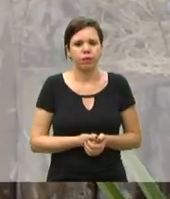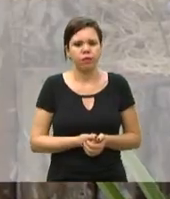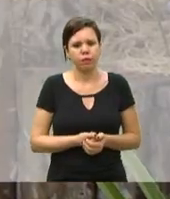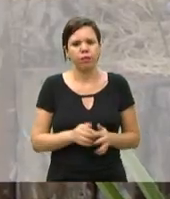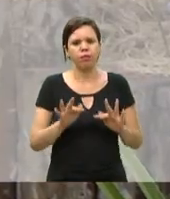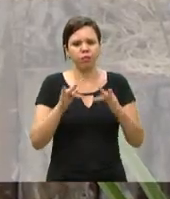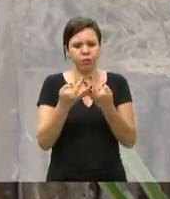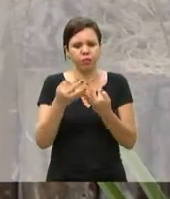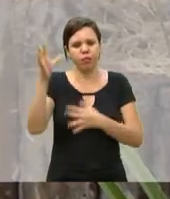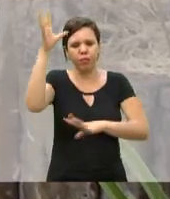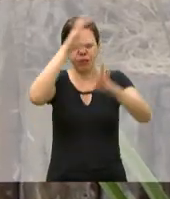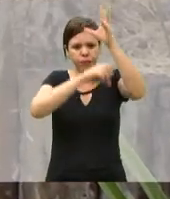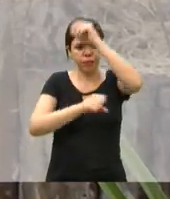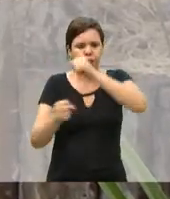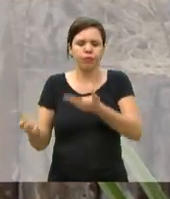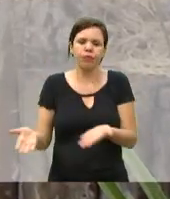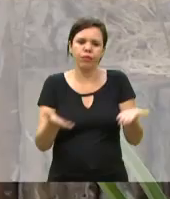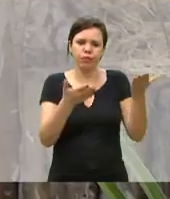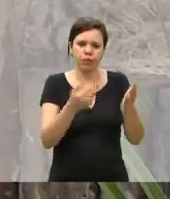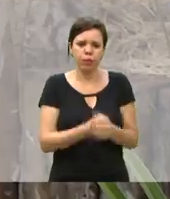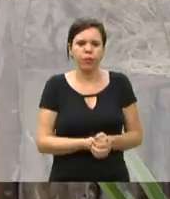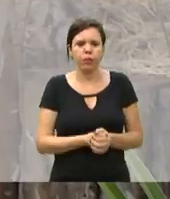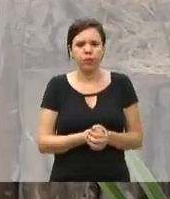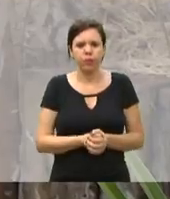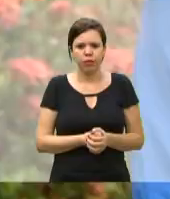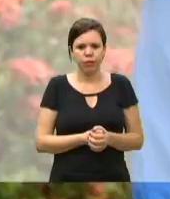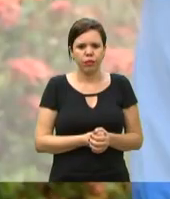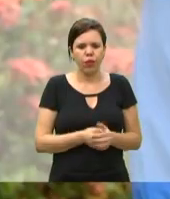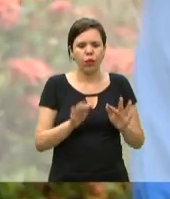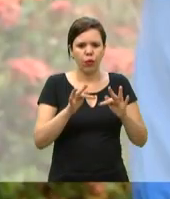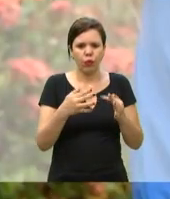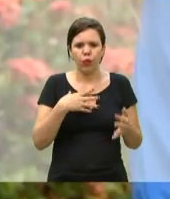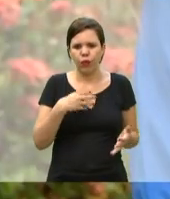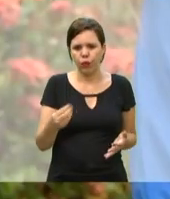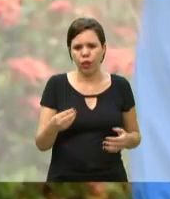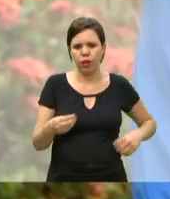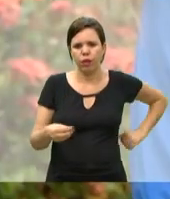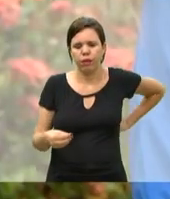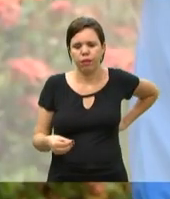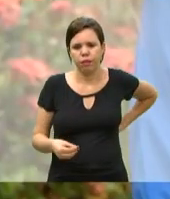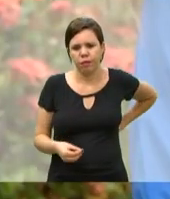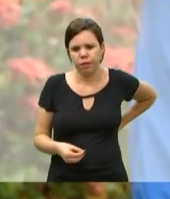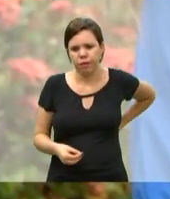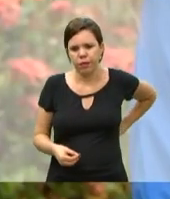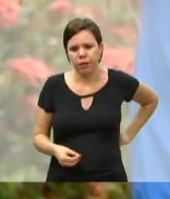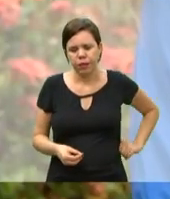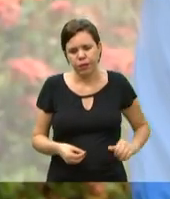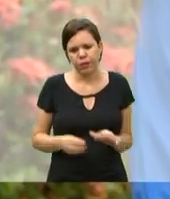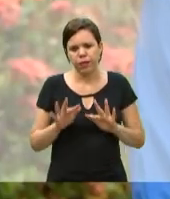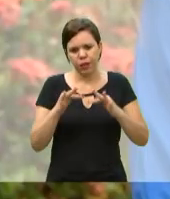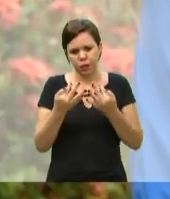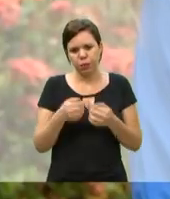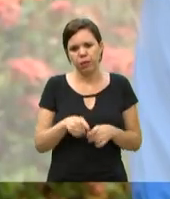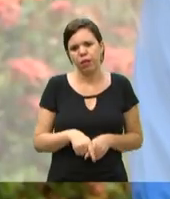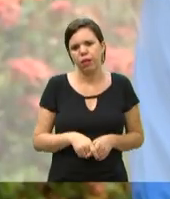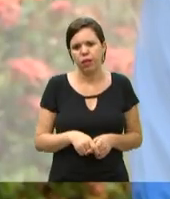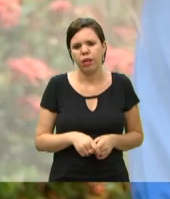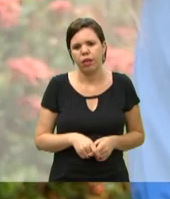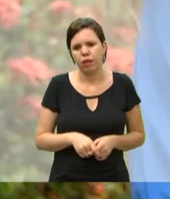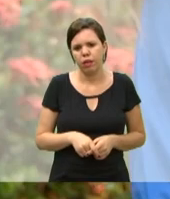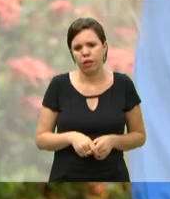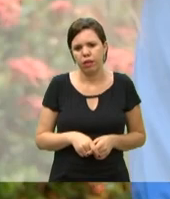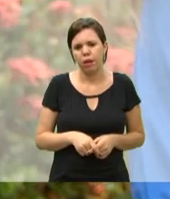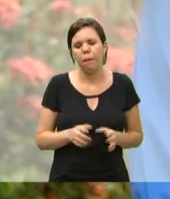família tem que ir aprendendo, onde e levar, né? Isso, o parente, o filho. Isso, né? E geralmente a família